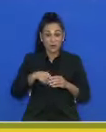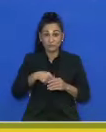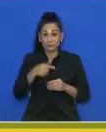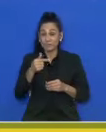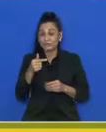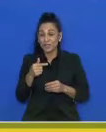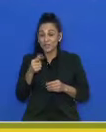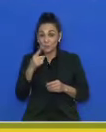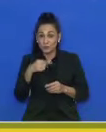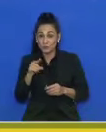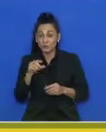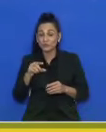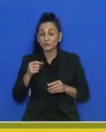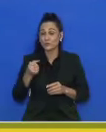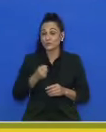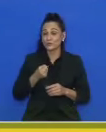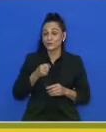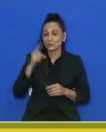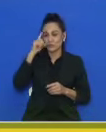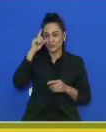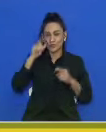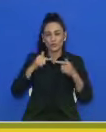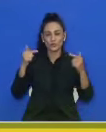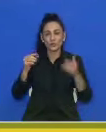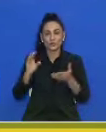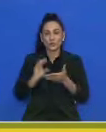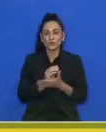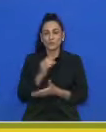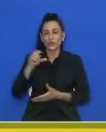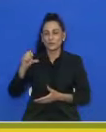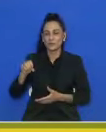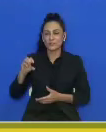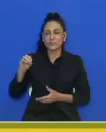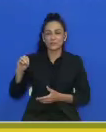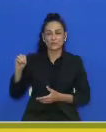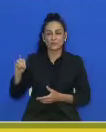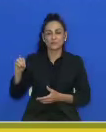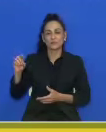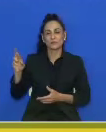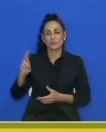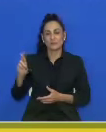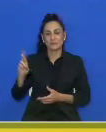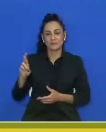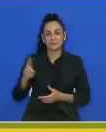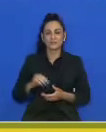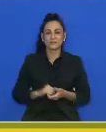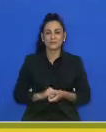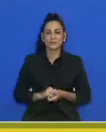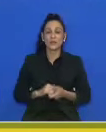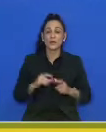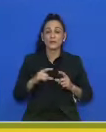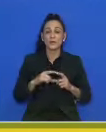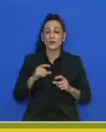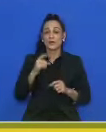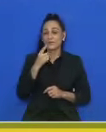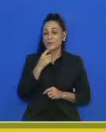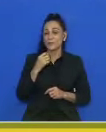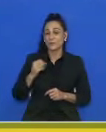o sétimo e último número do dia de sorte. O prêmio estimado hoje é de 900 mil reais. Bola vermelha,